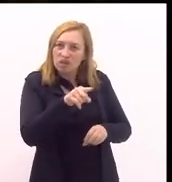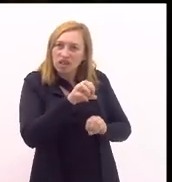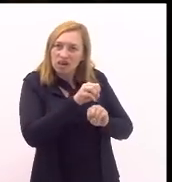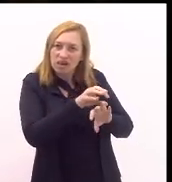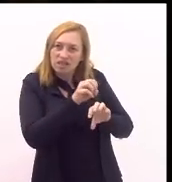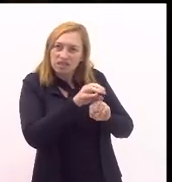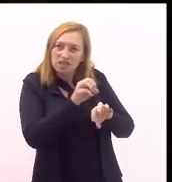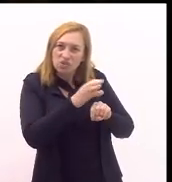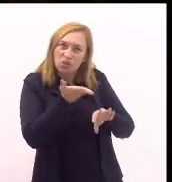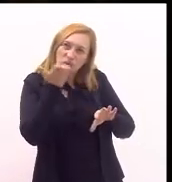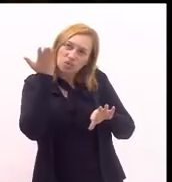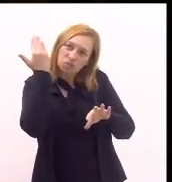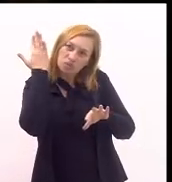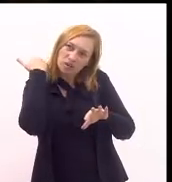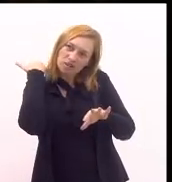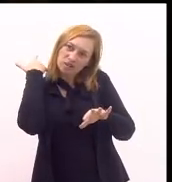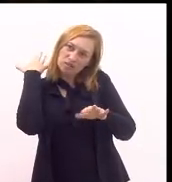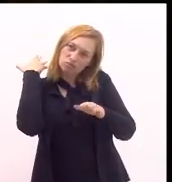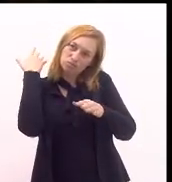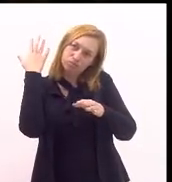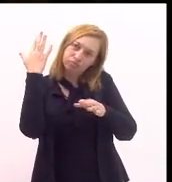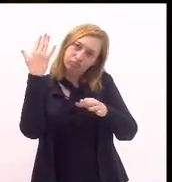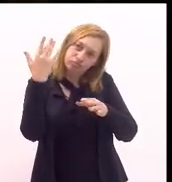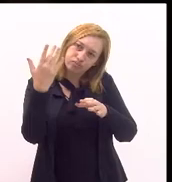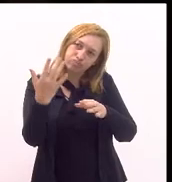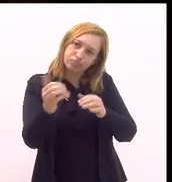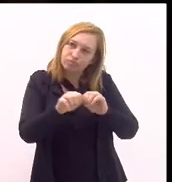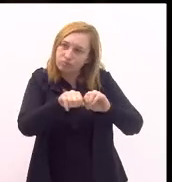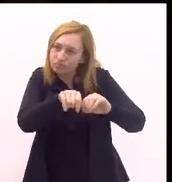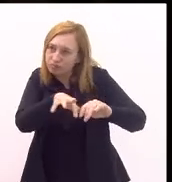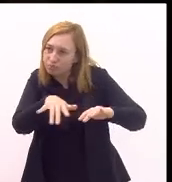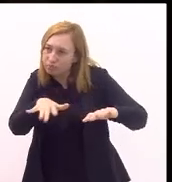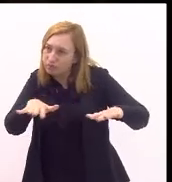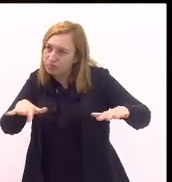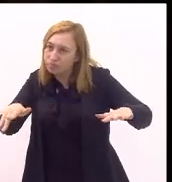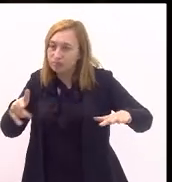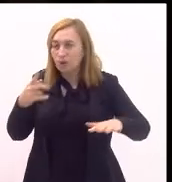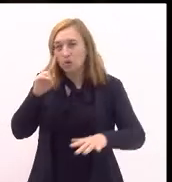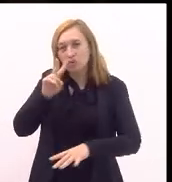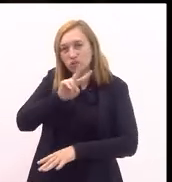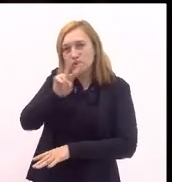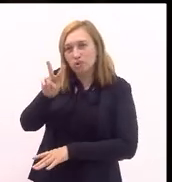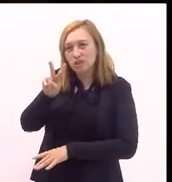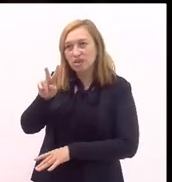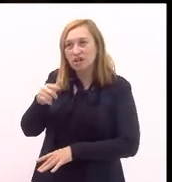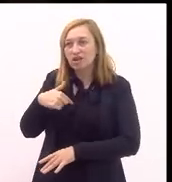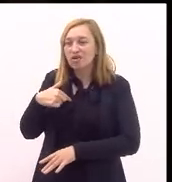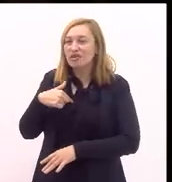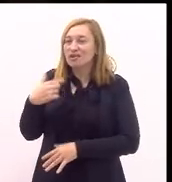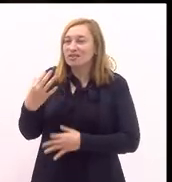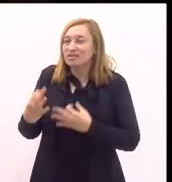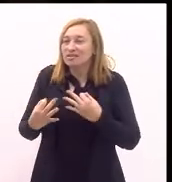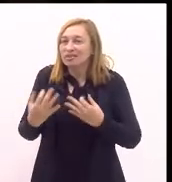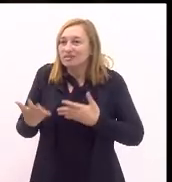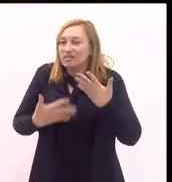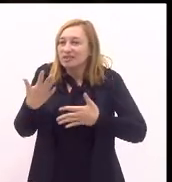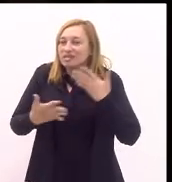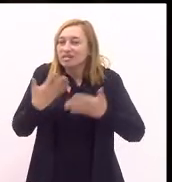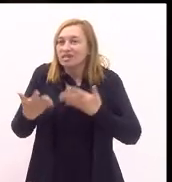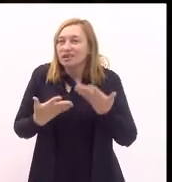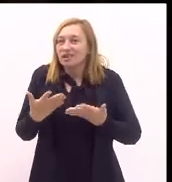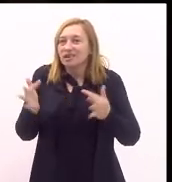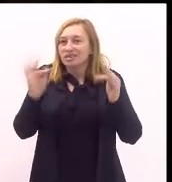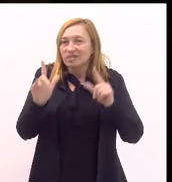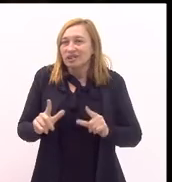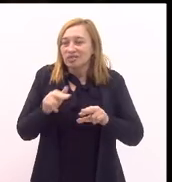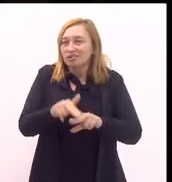semeou é já está frutificando né há cinco anos aos nossos olhos e por eu fico amarradão com isso e por